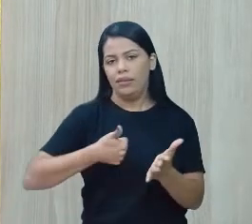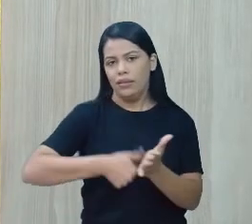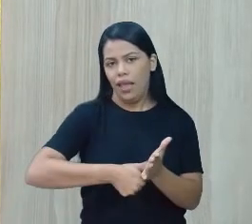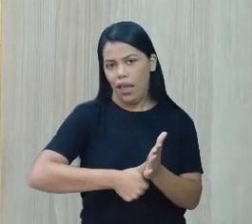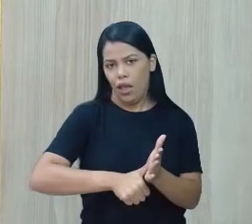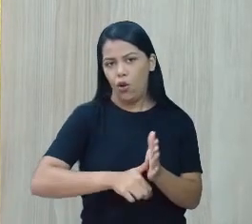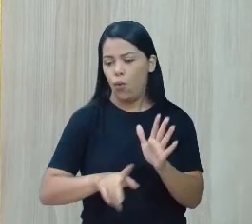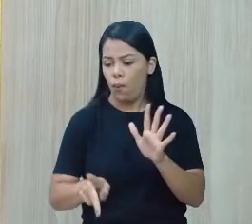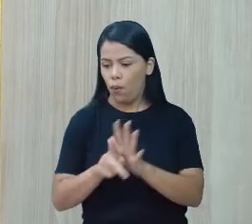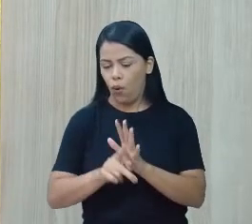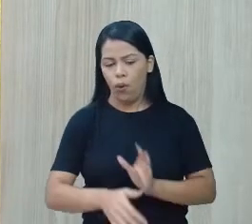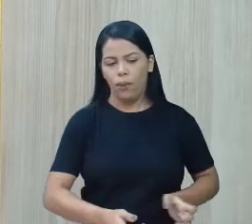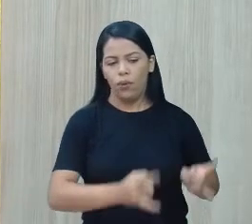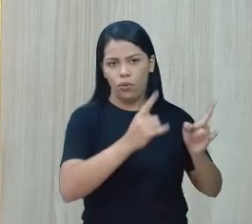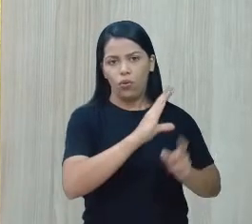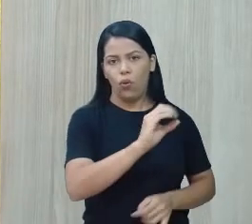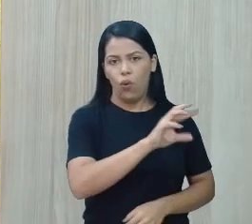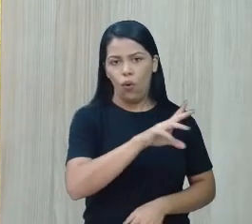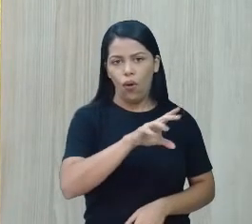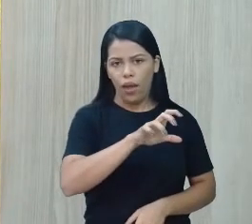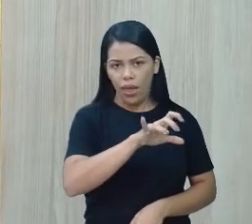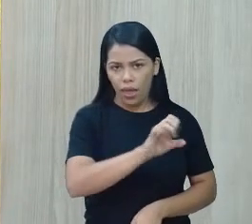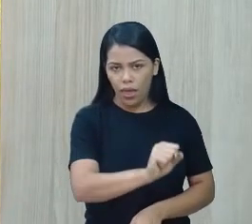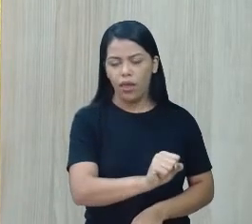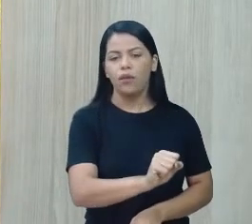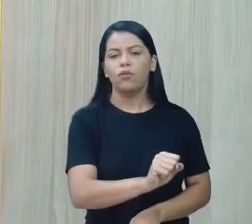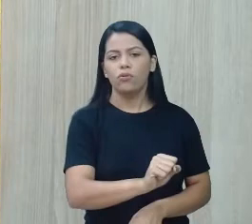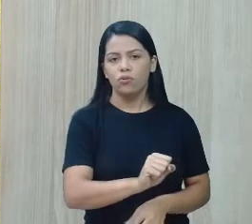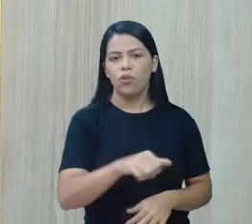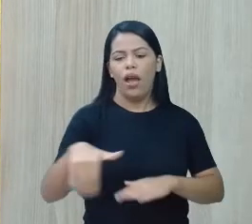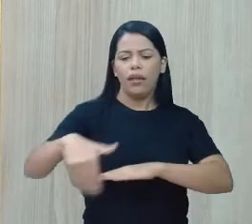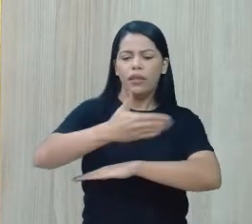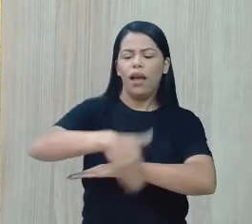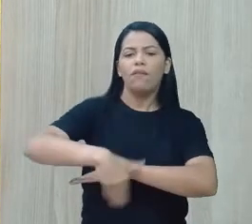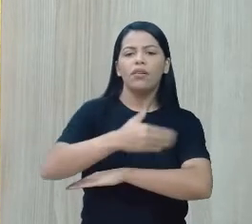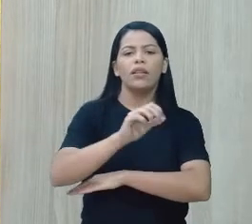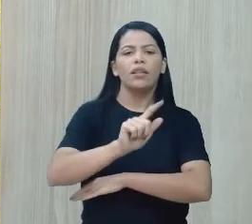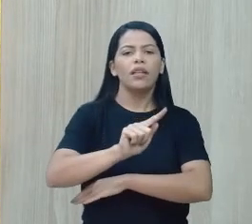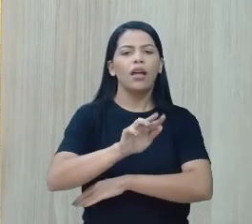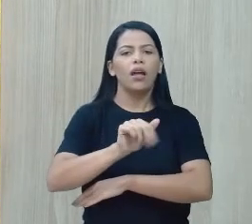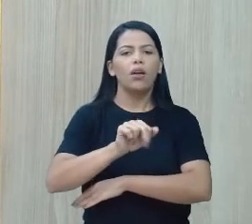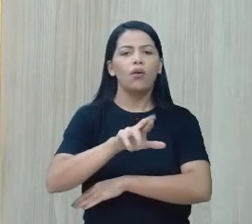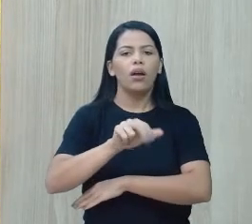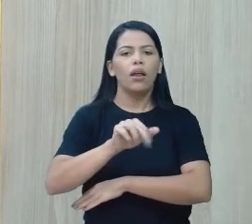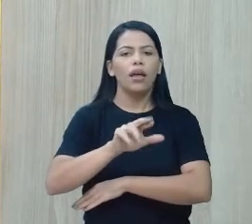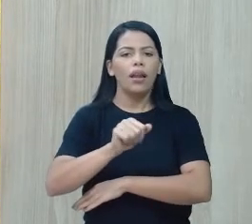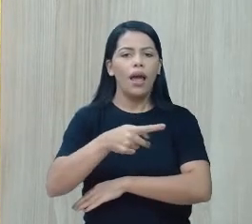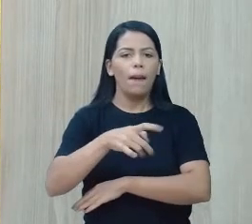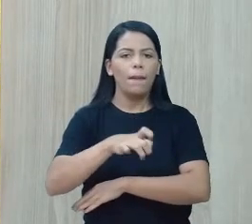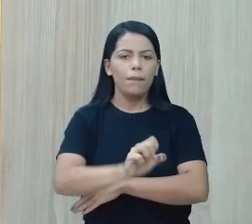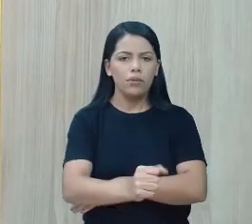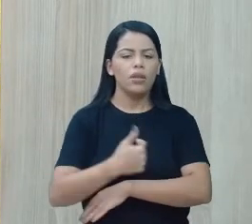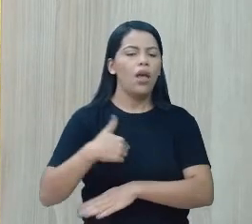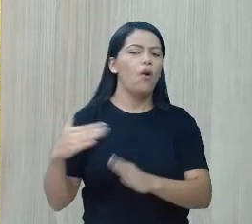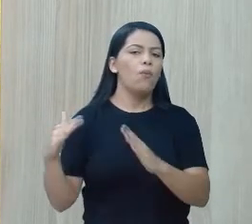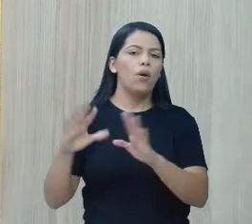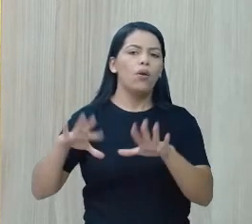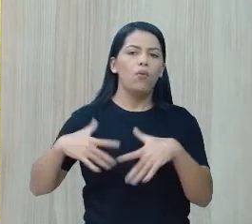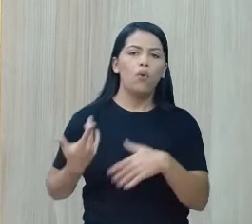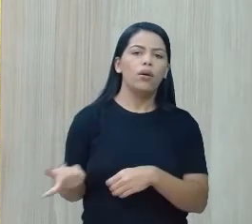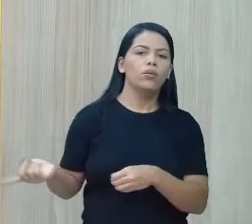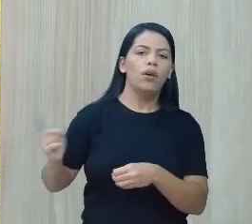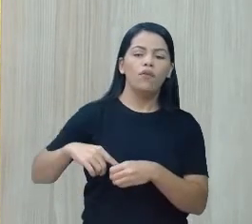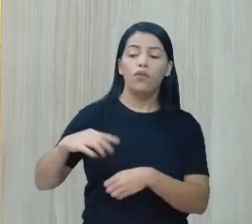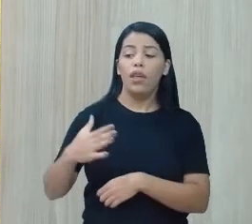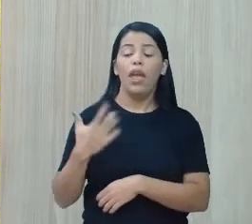no correio, né, nos postos do correio. Aqui, por exemplo, na Avenida Guararapes tem um correio central, né? Sim, sim. E eu morei, quando eu vim do interior, eu vim da cidade